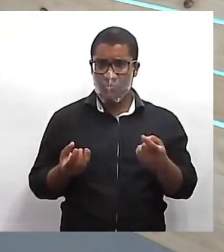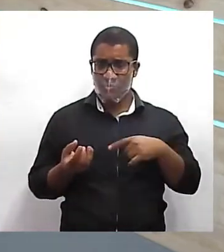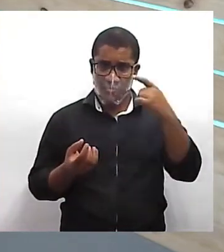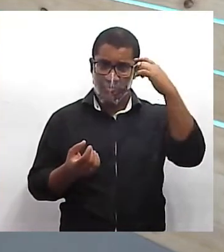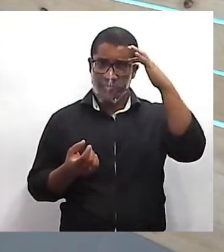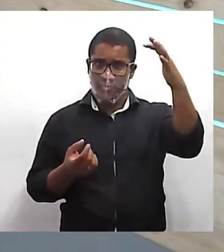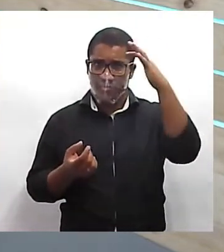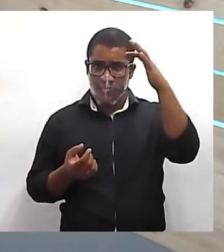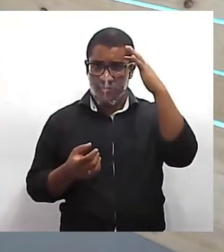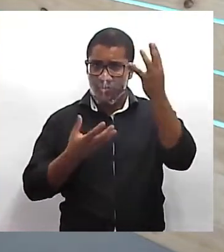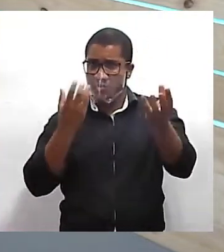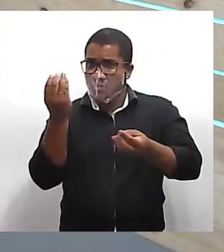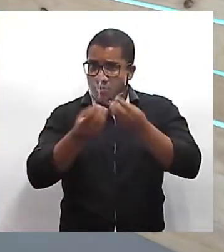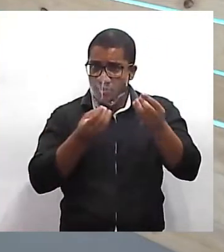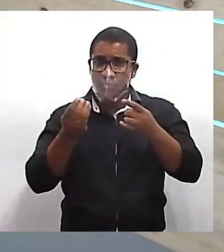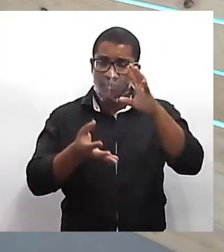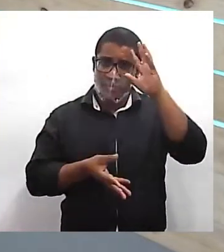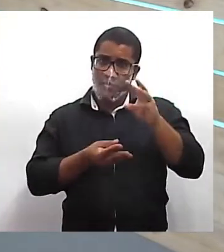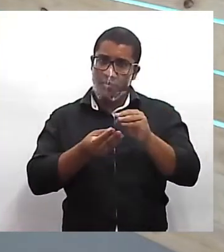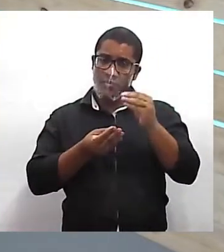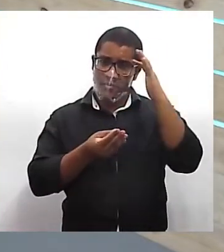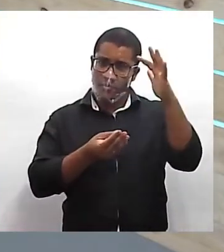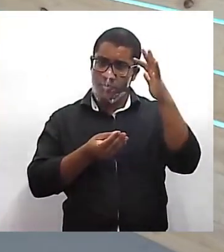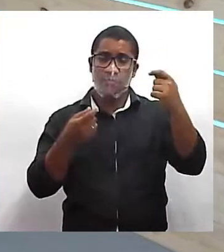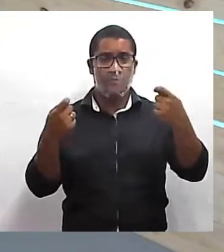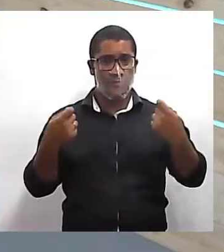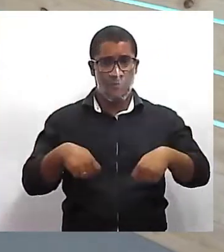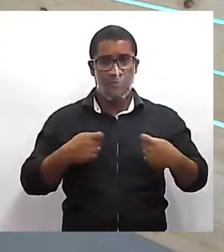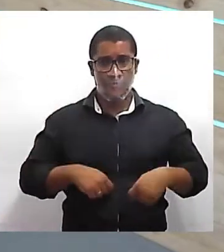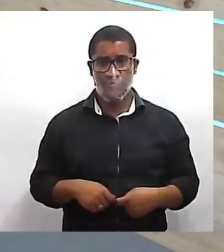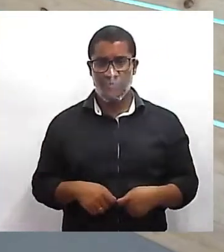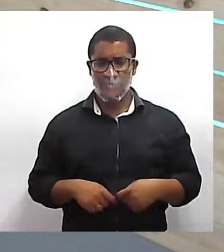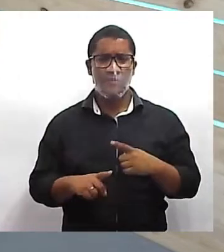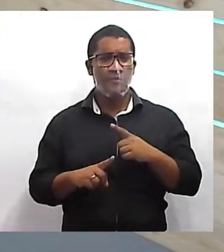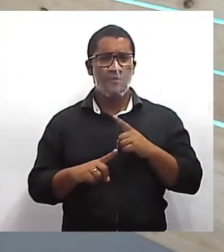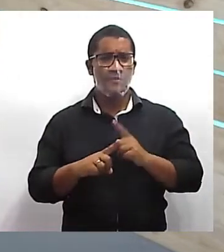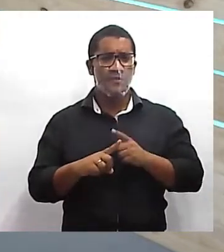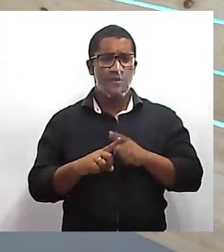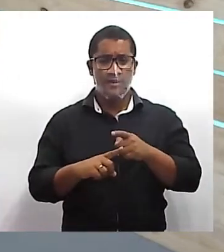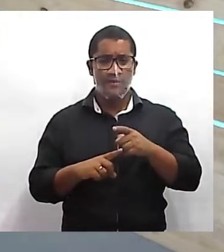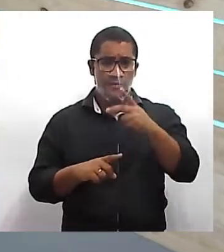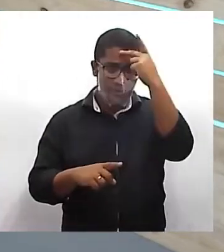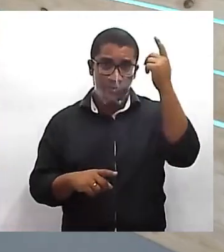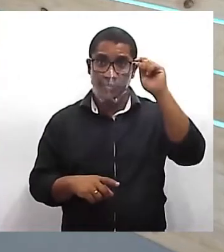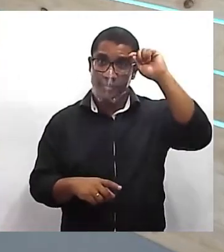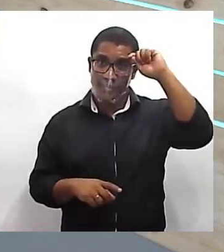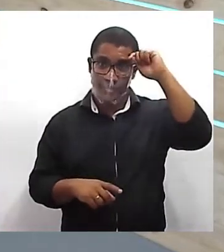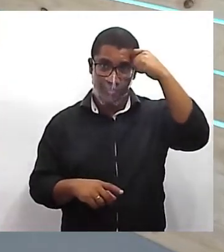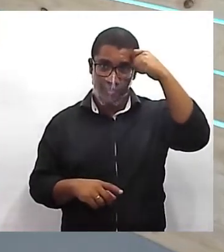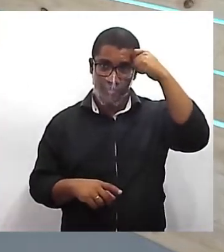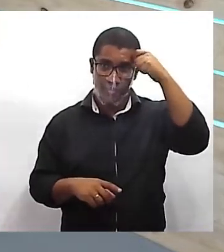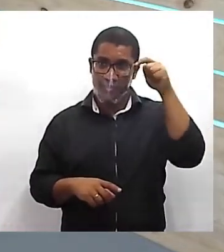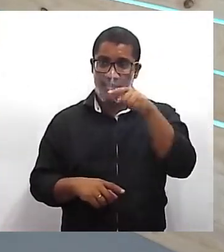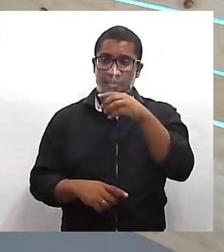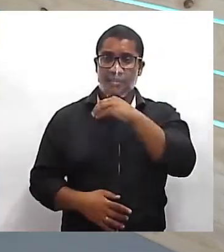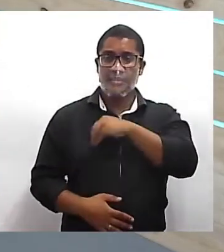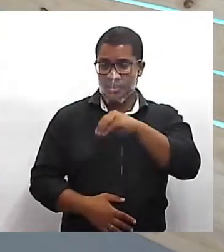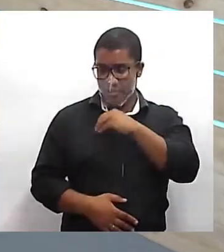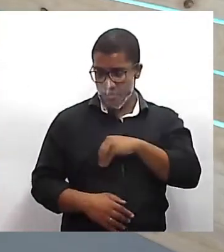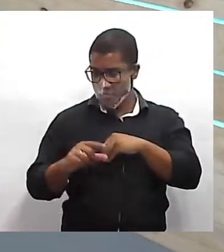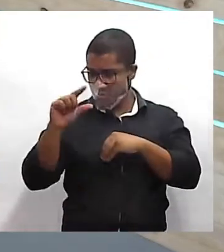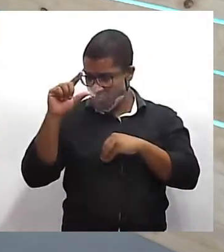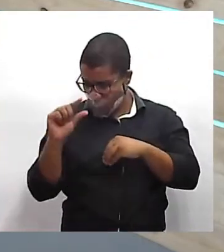que tenhamos esse entendimento e essa reflexão, né? Do porquê dos negros ainda perceberem os piores salários e